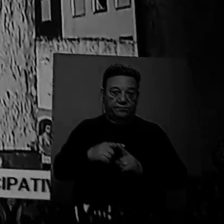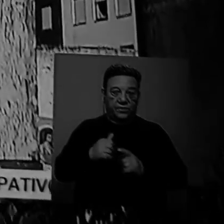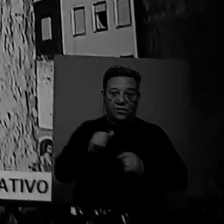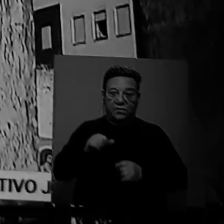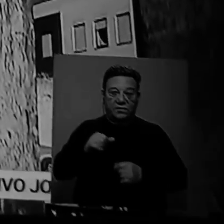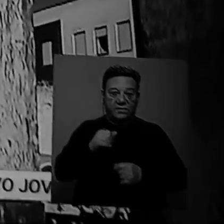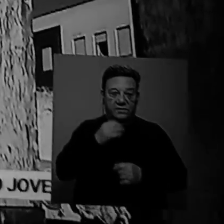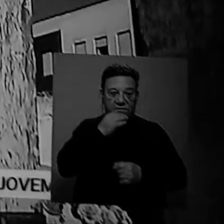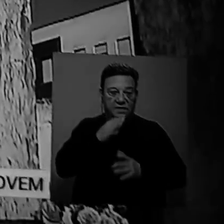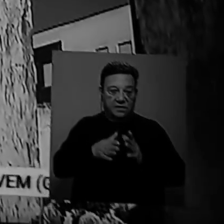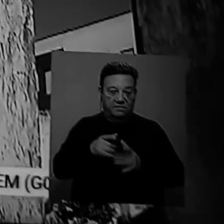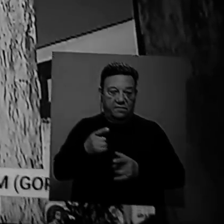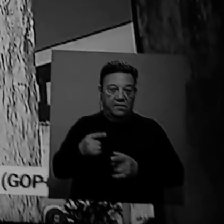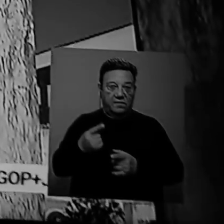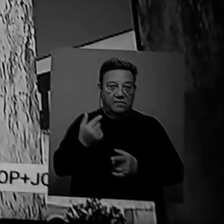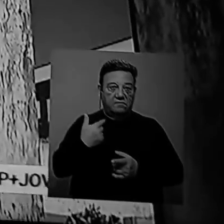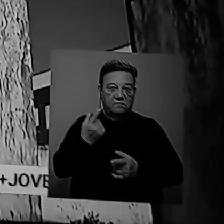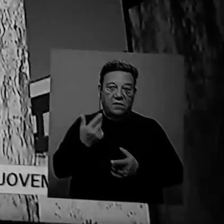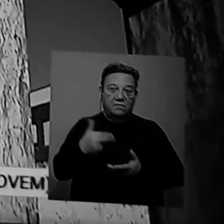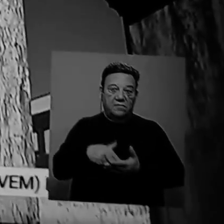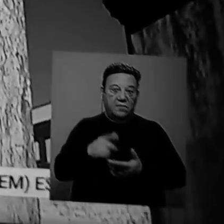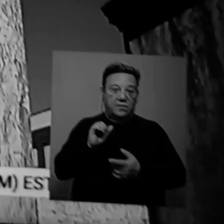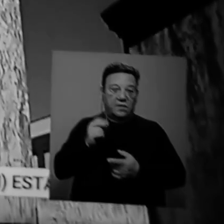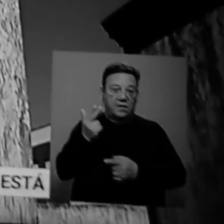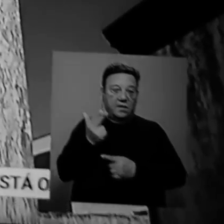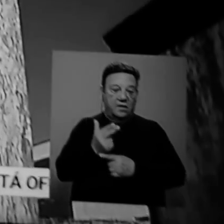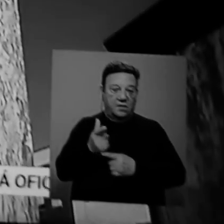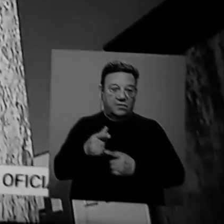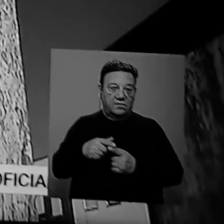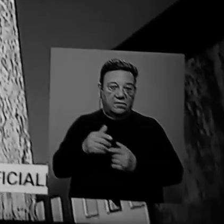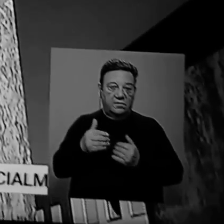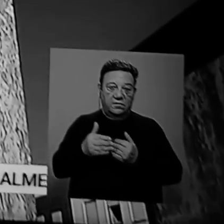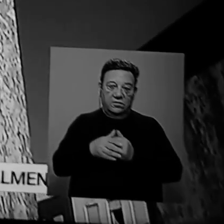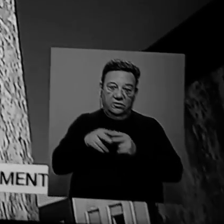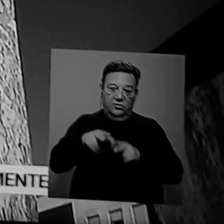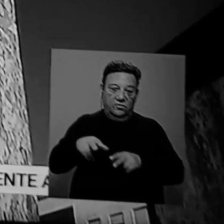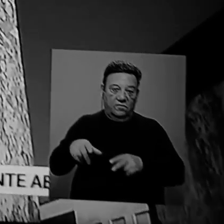Sacavém tem uma presença da arte tumular